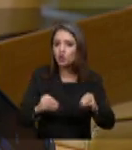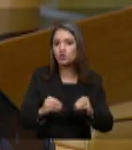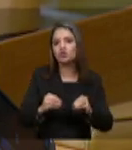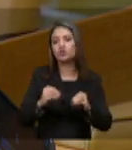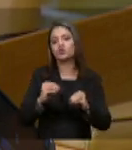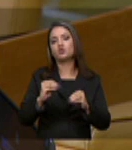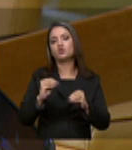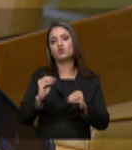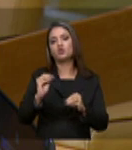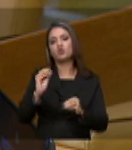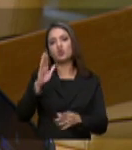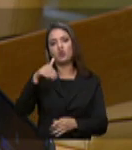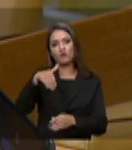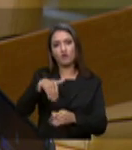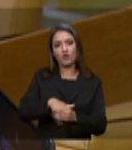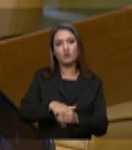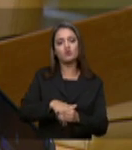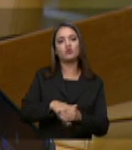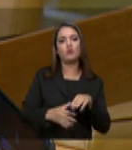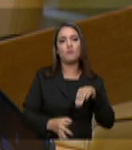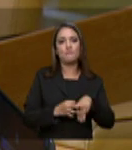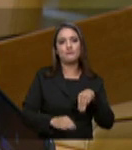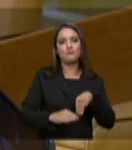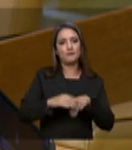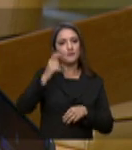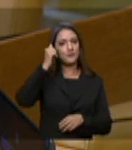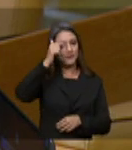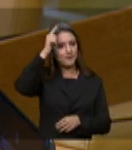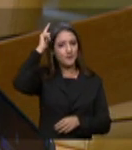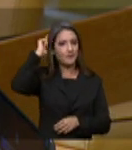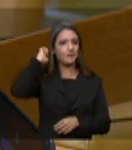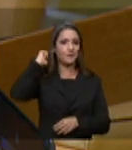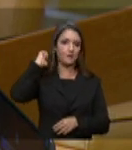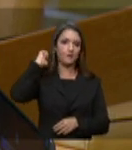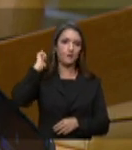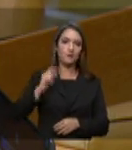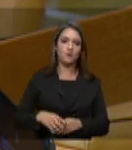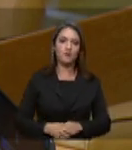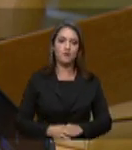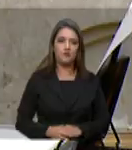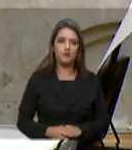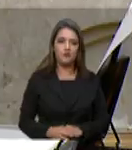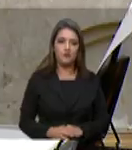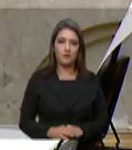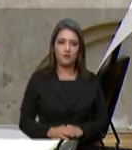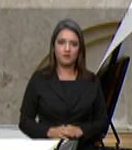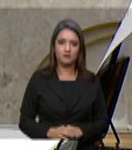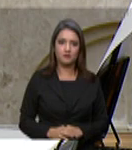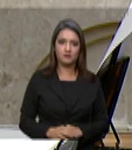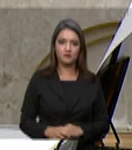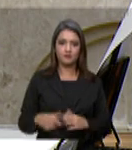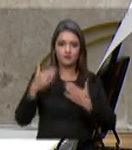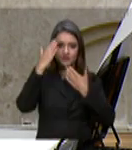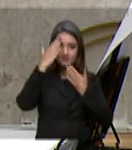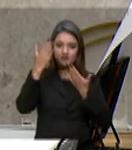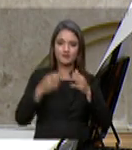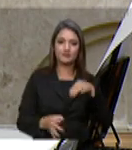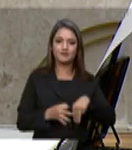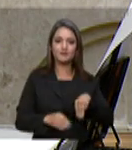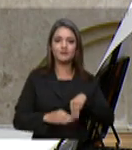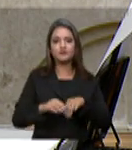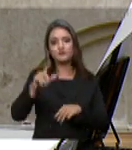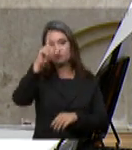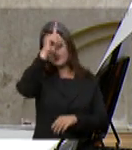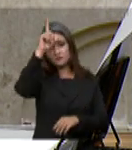íntegra o substancioso voto do relator Ministro Alexandre de Moraes Muito obrigado Ministro Ricardo